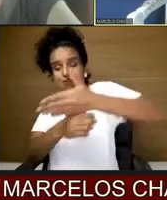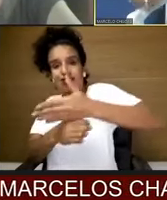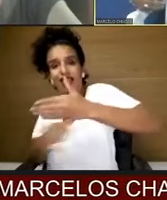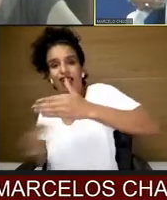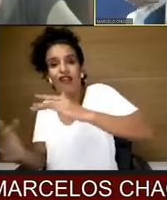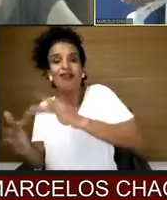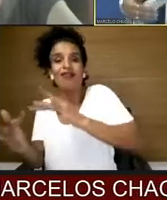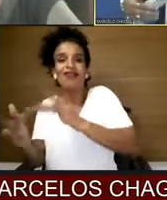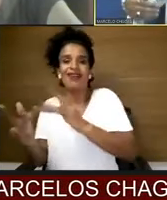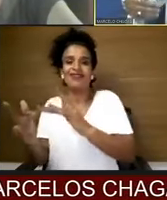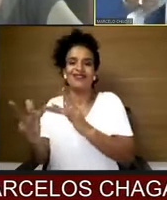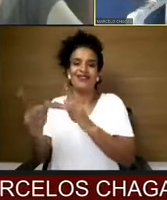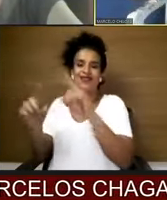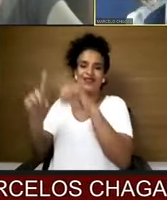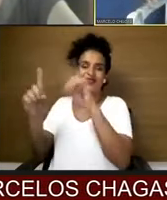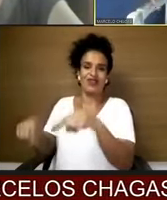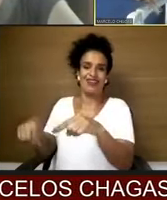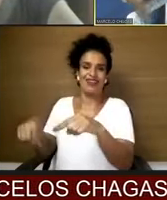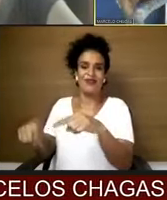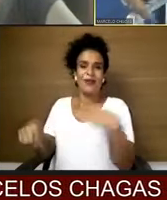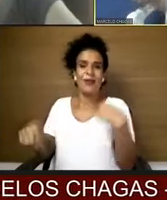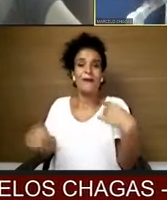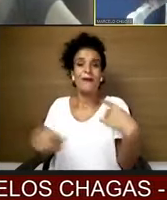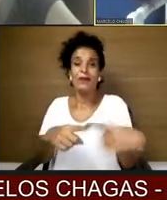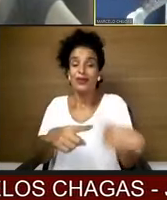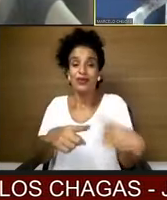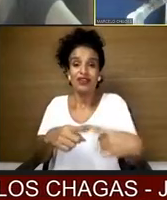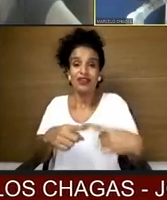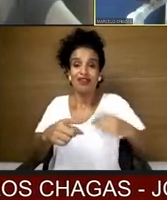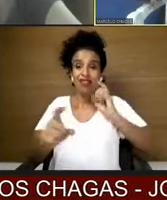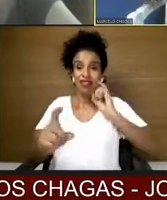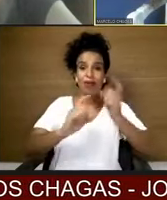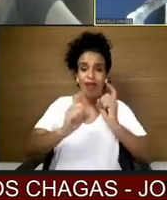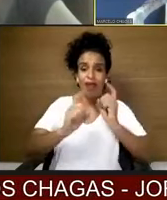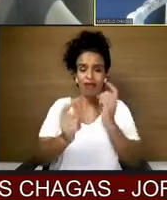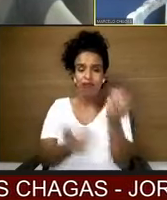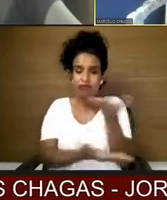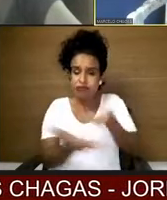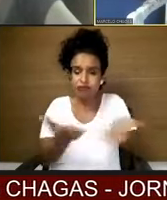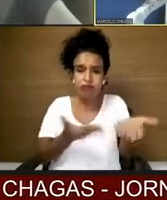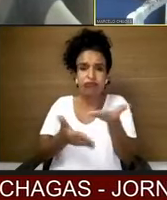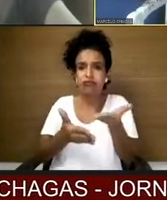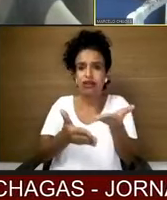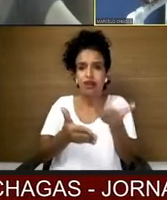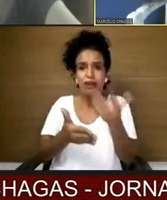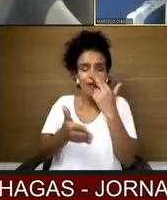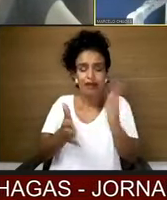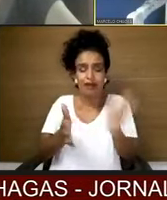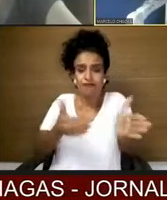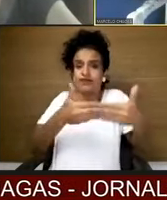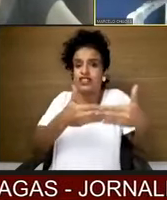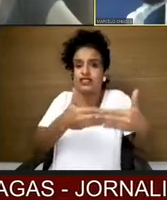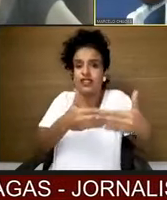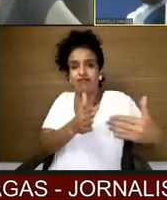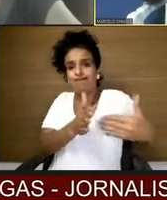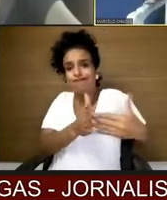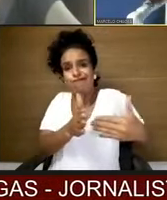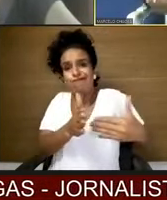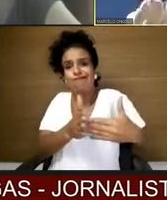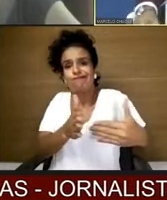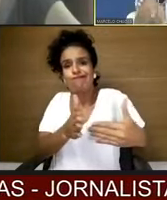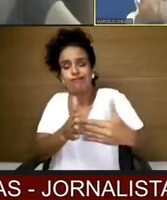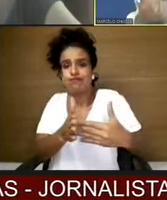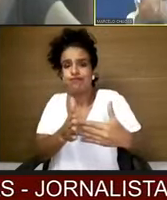não consegue ultrapassar muito, né, as nossas paredes, né, sejam elas